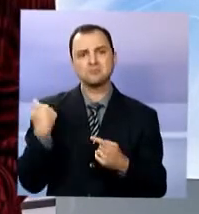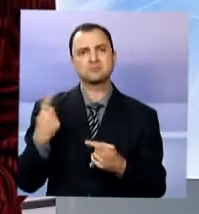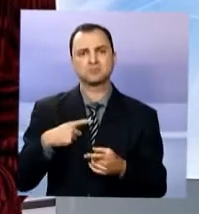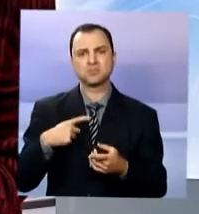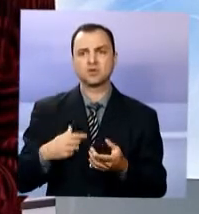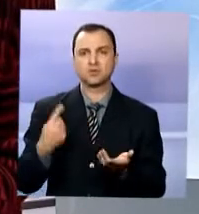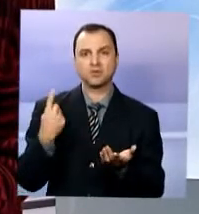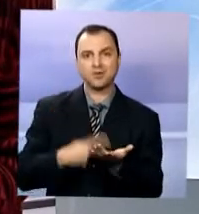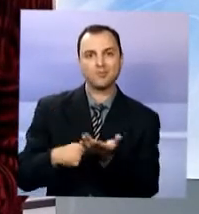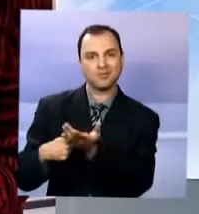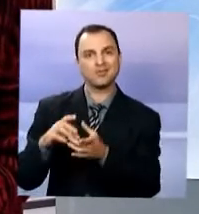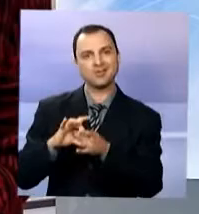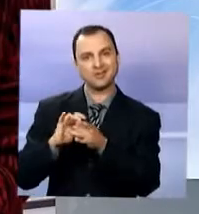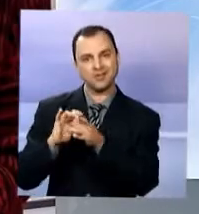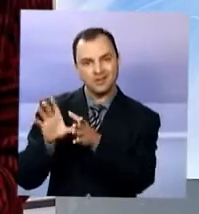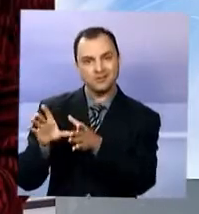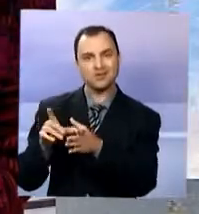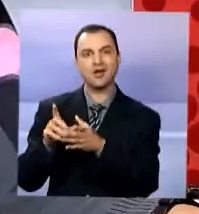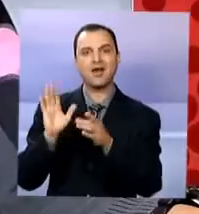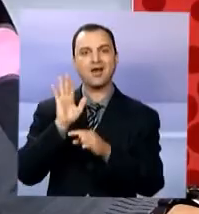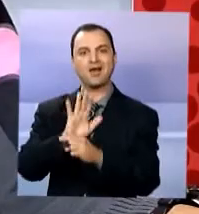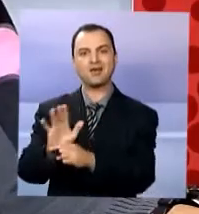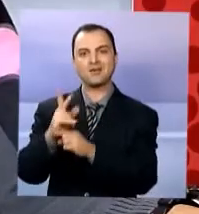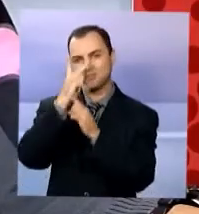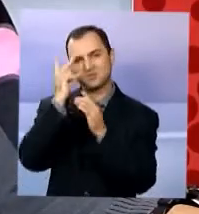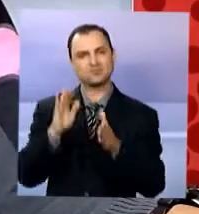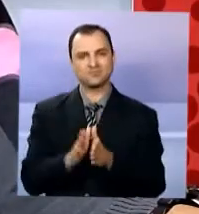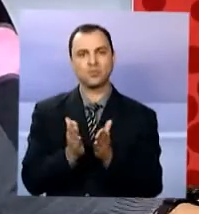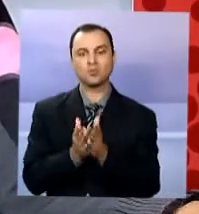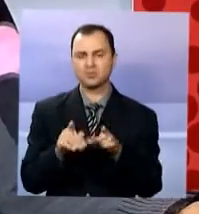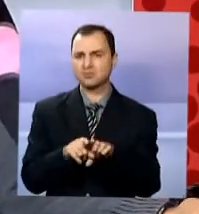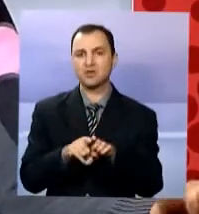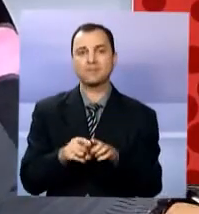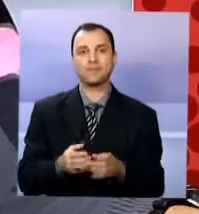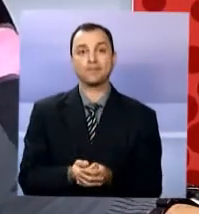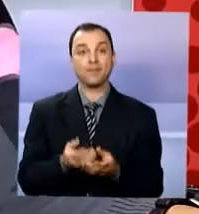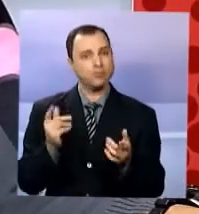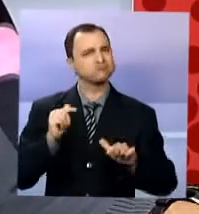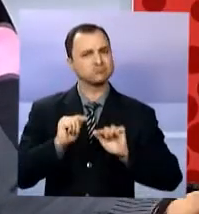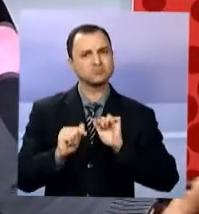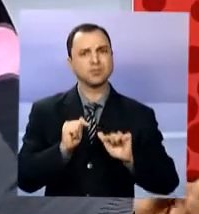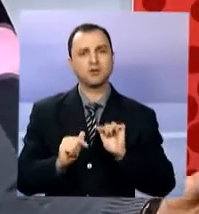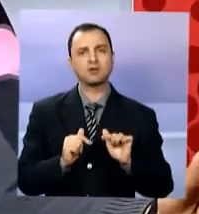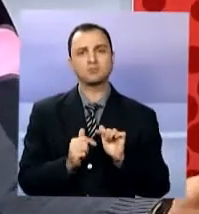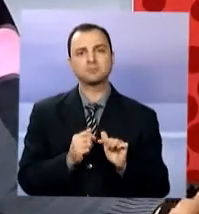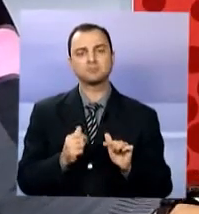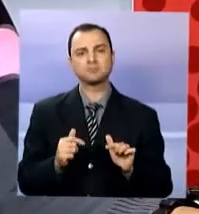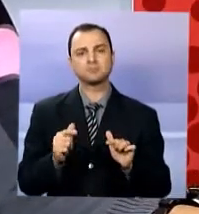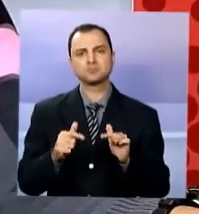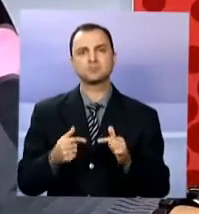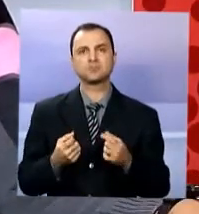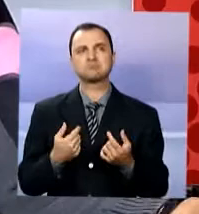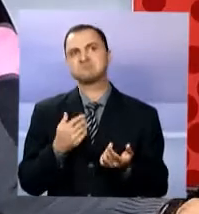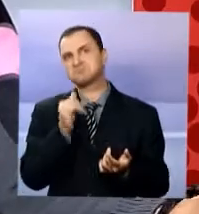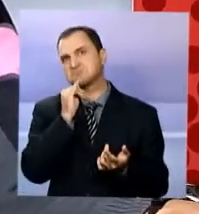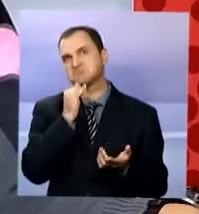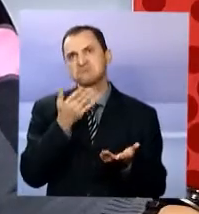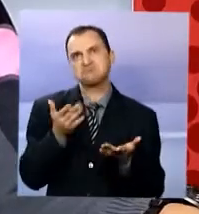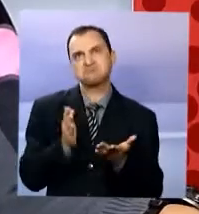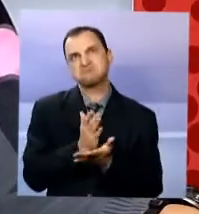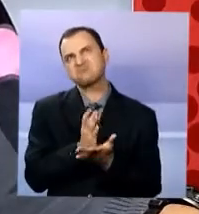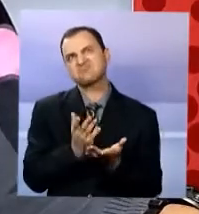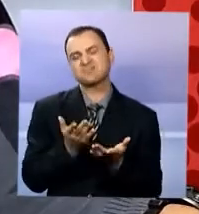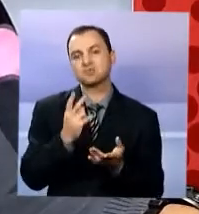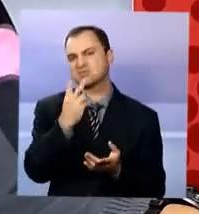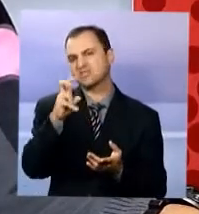nós temos as bolsas né que a gente e atende a população mais carente também então é um trabalho aí que por volta em